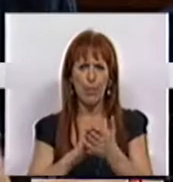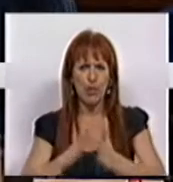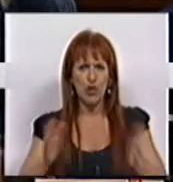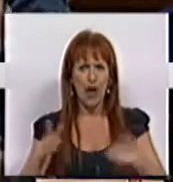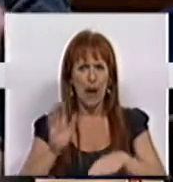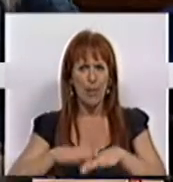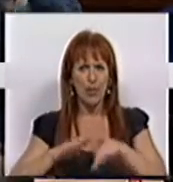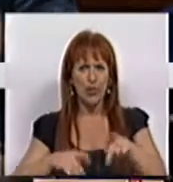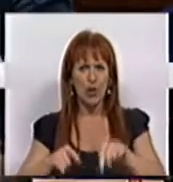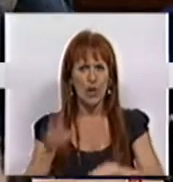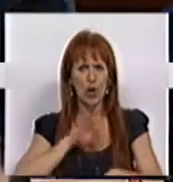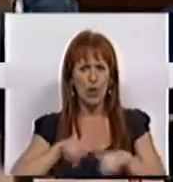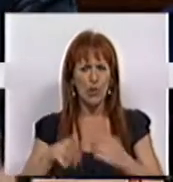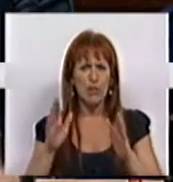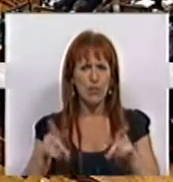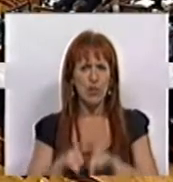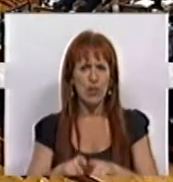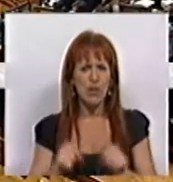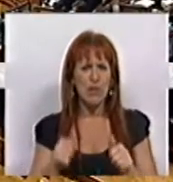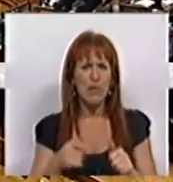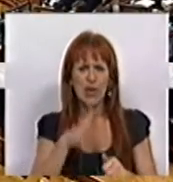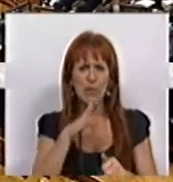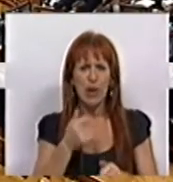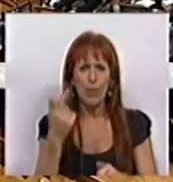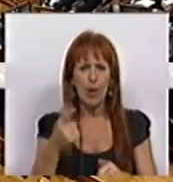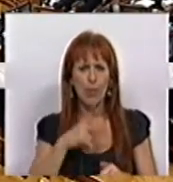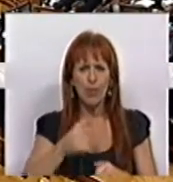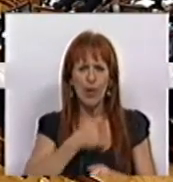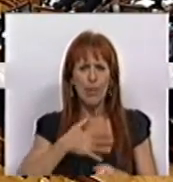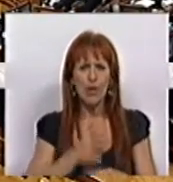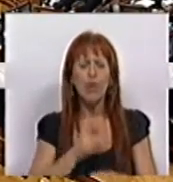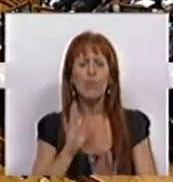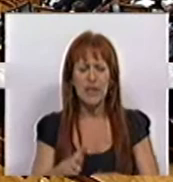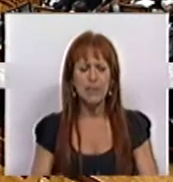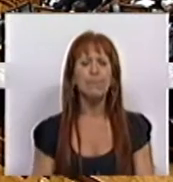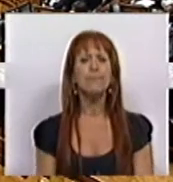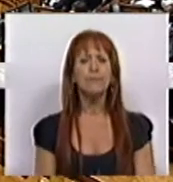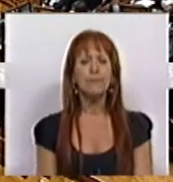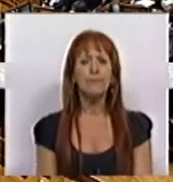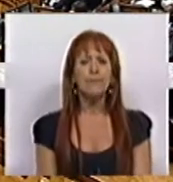restauração. E por isso, Sr. Deputado, precisa de explicar muito bem isto aos portugueses e aos empresários do setor.